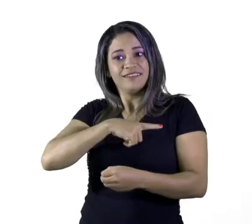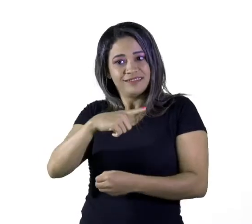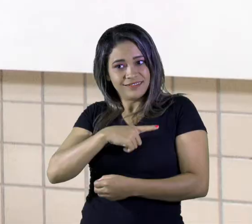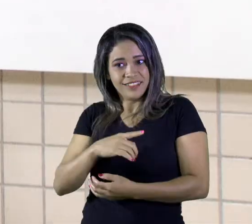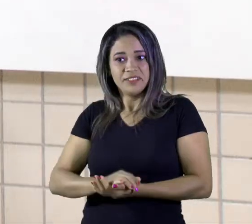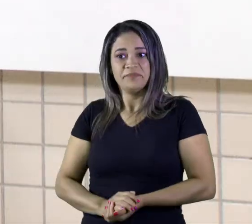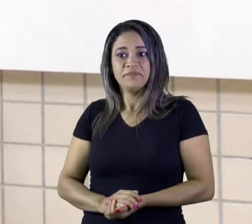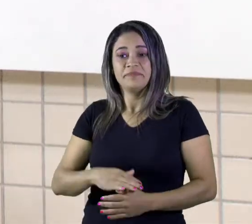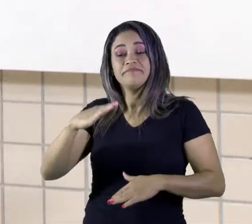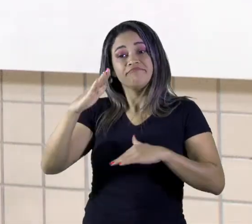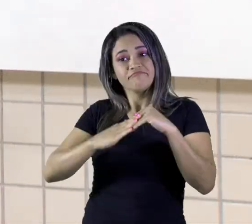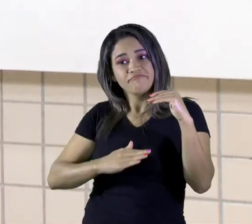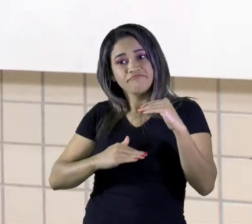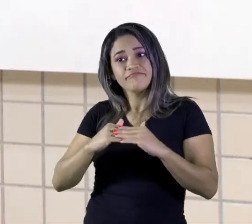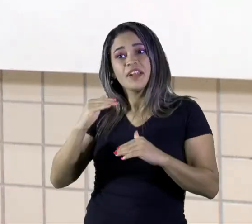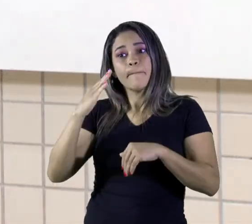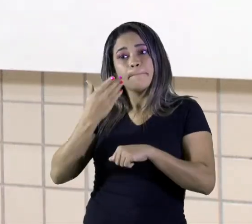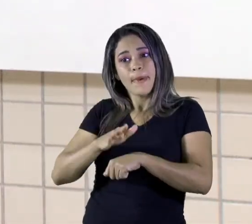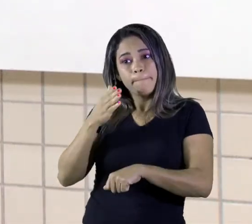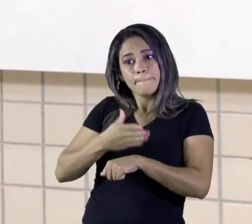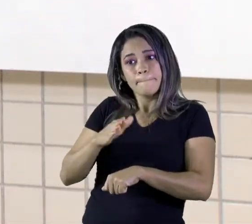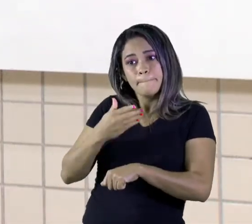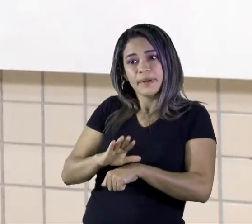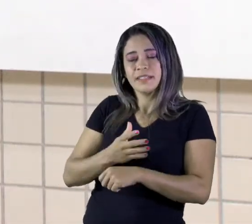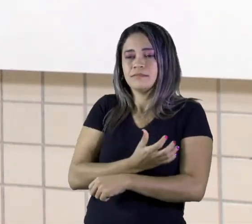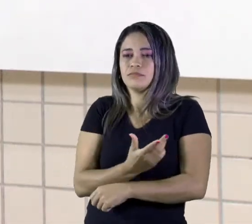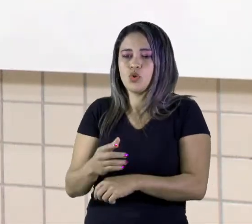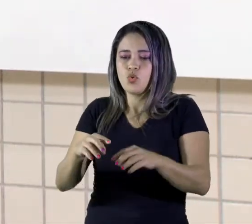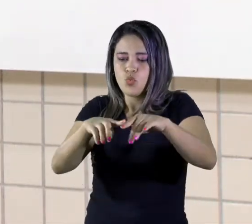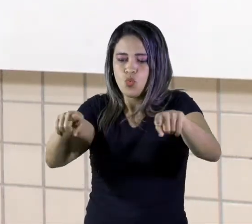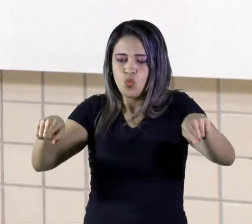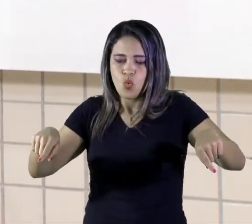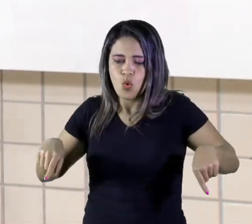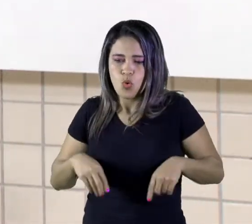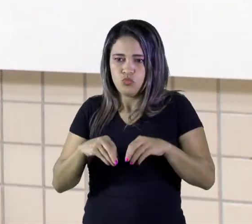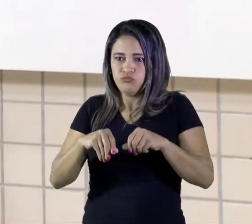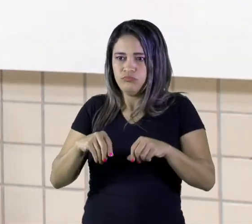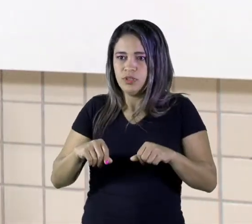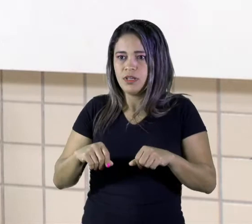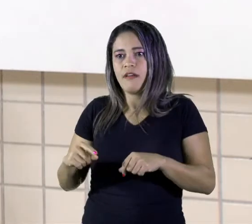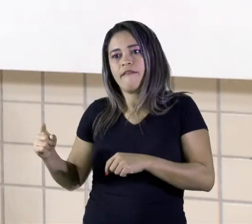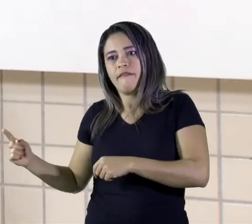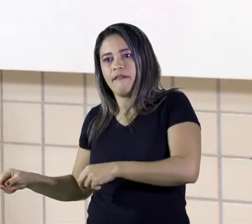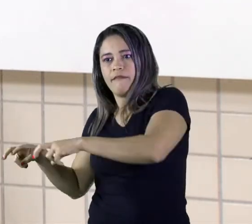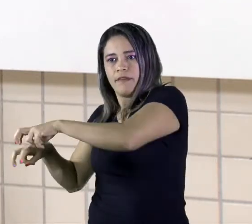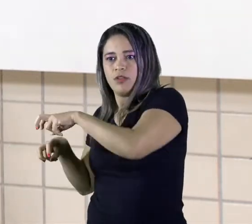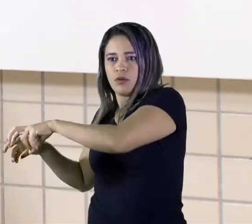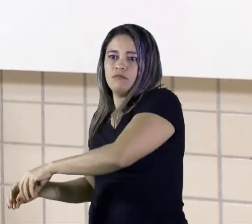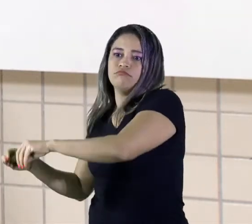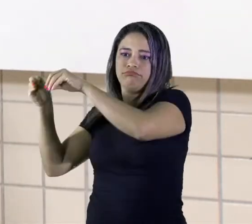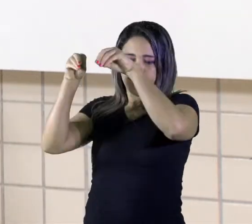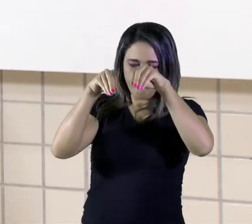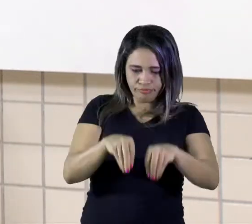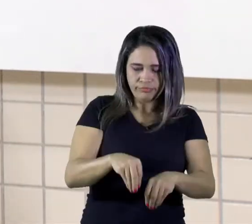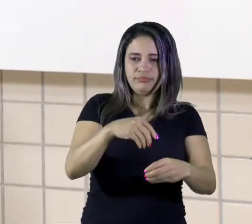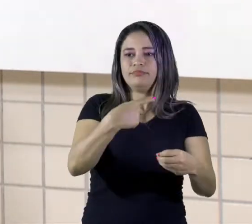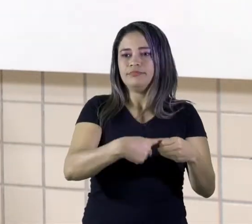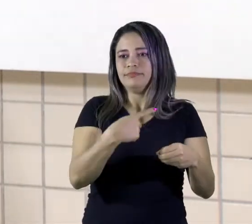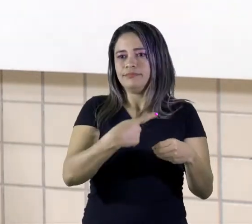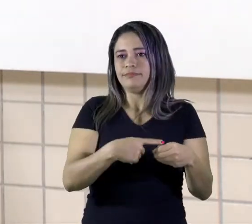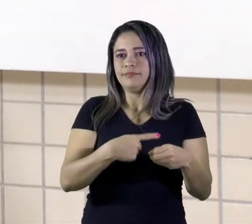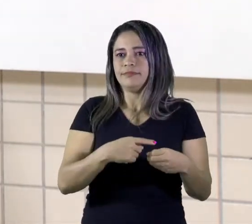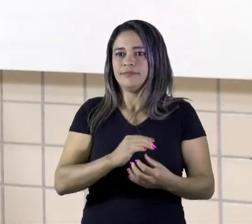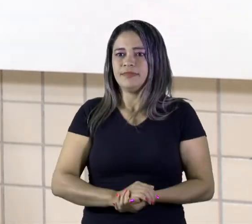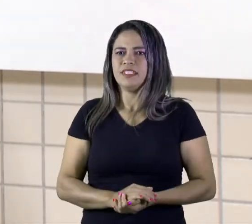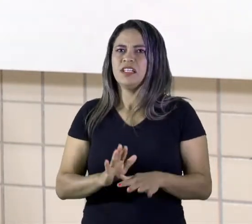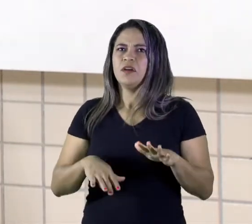prática agrícola em terreno vazio, que sai do campo e vem para a cidade. Geralmente é feito pelo